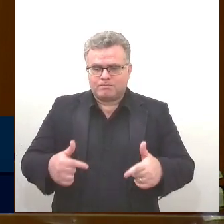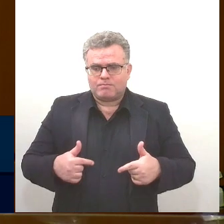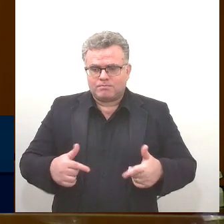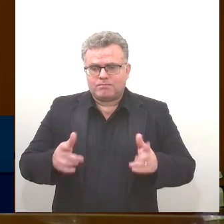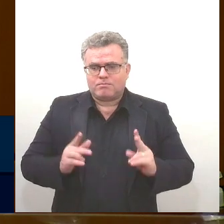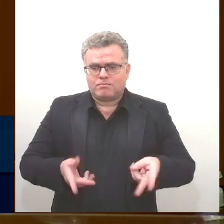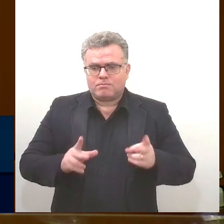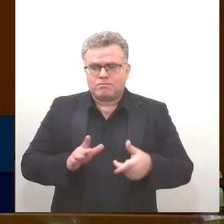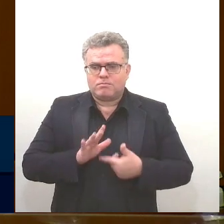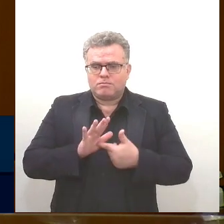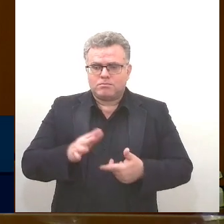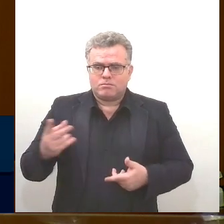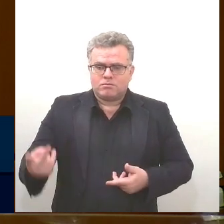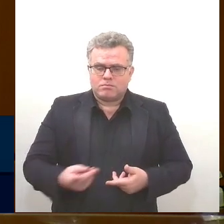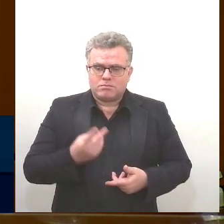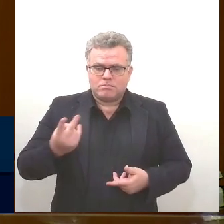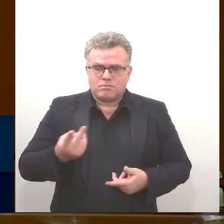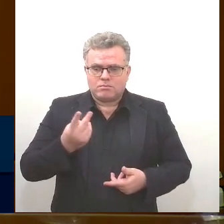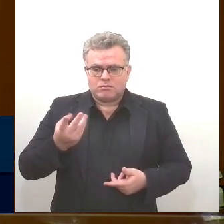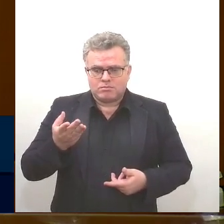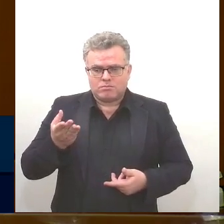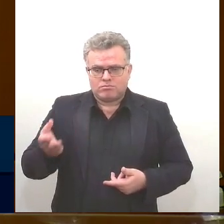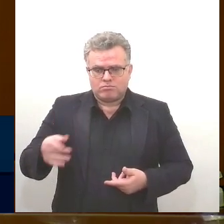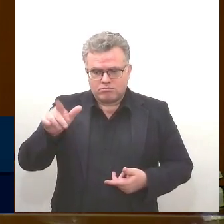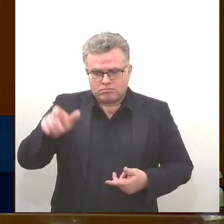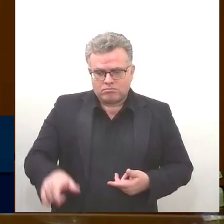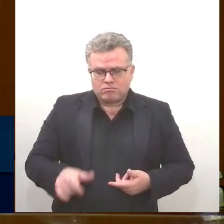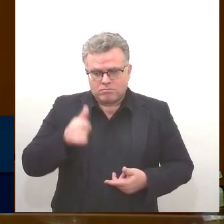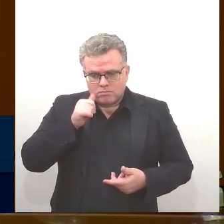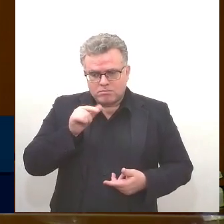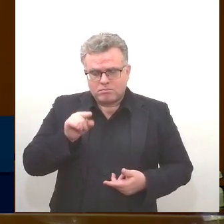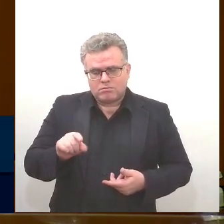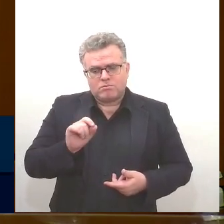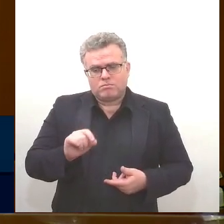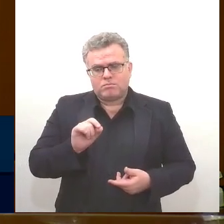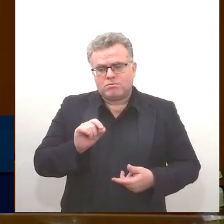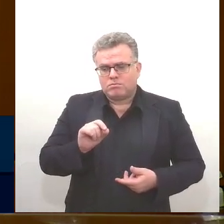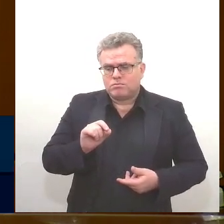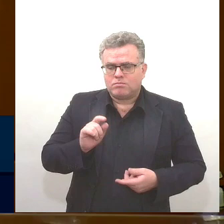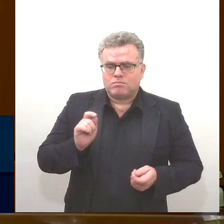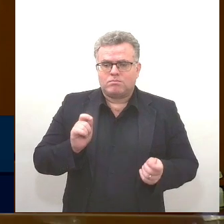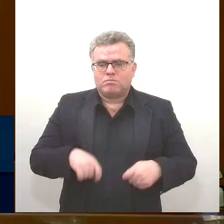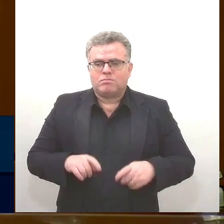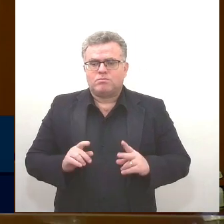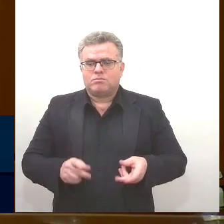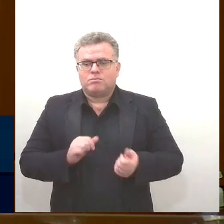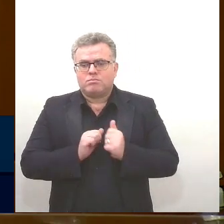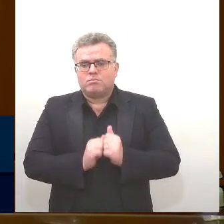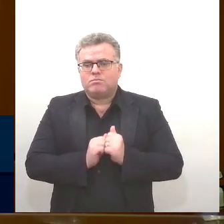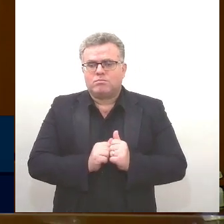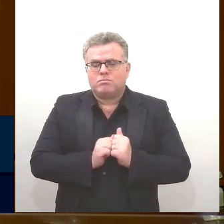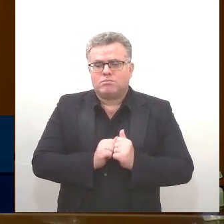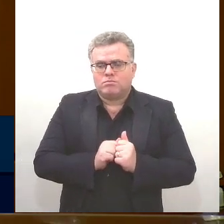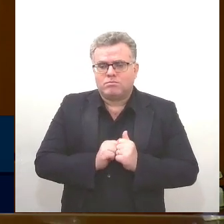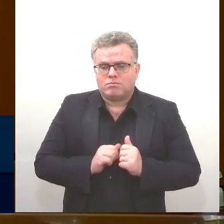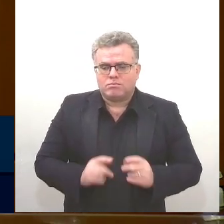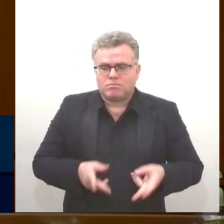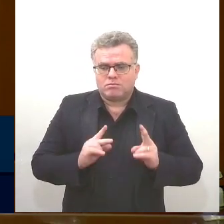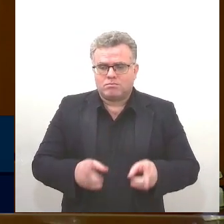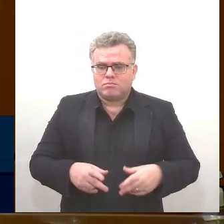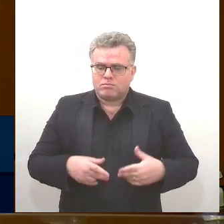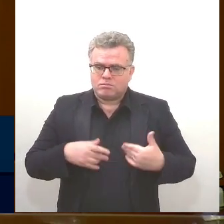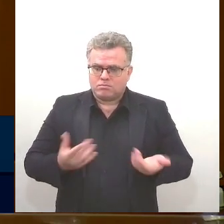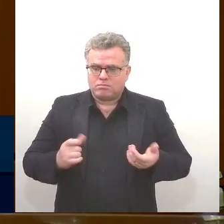mais pessoas como ela pessoas como ela que nós temos que estar ao lado dela na defesa na